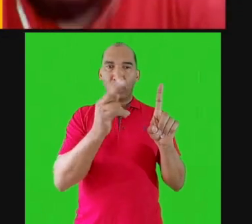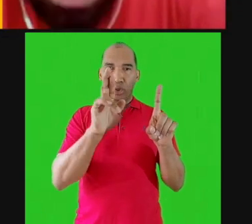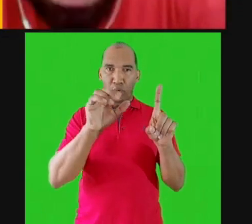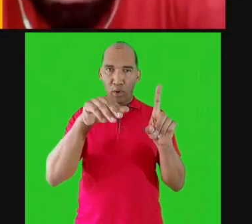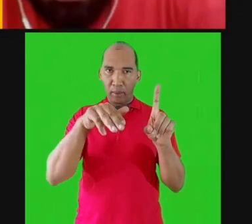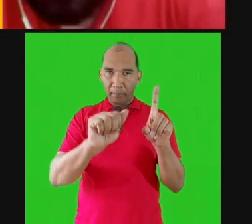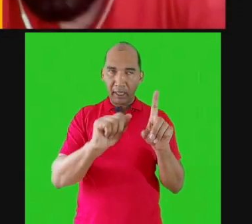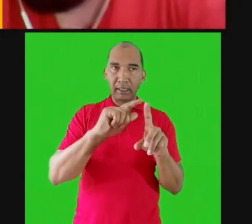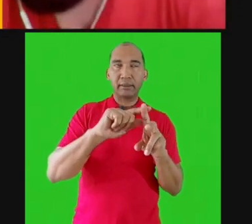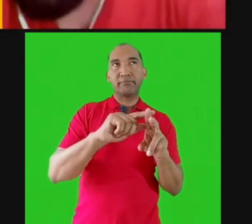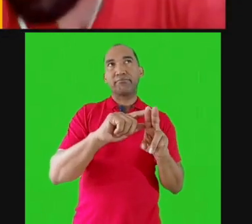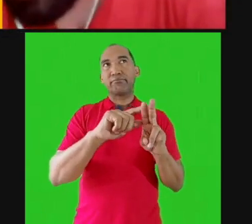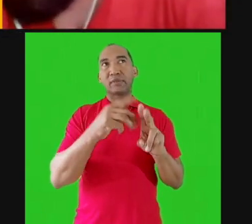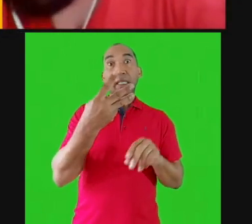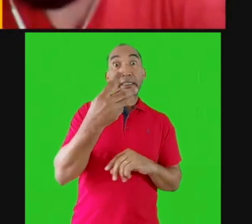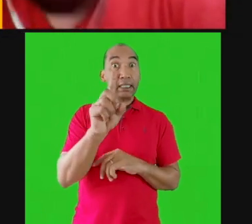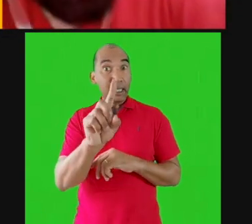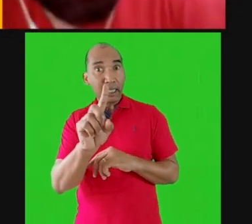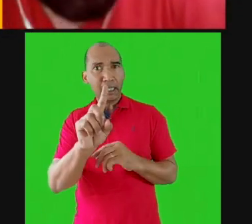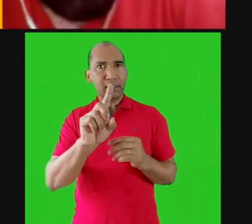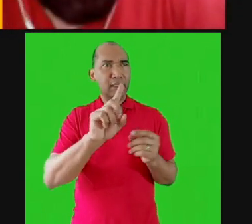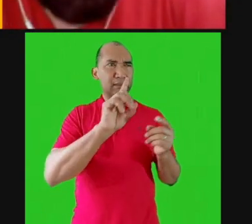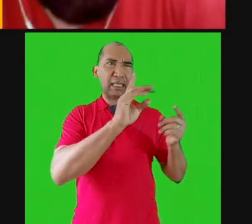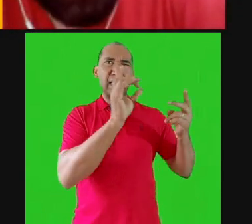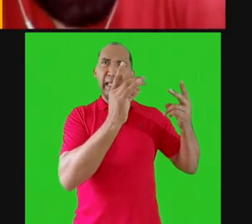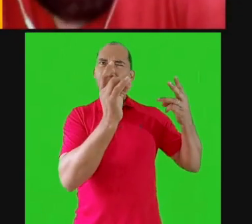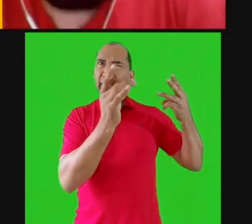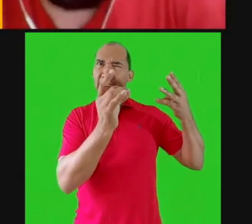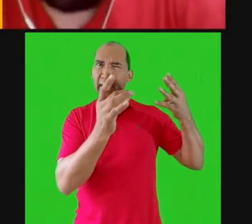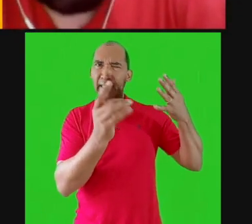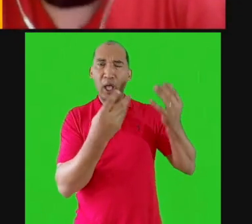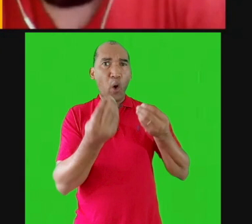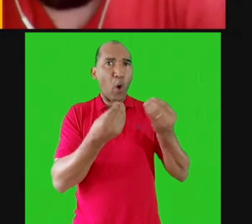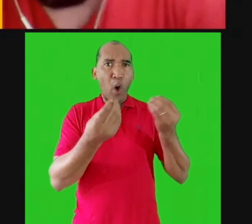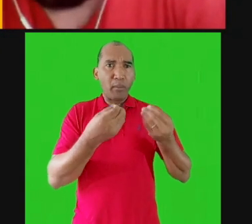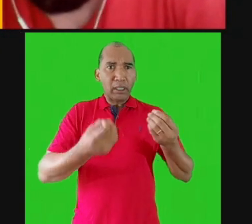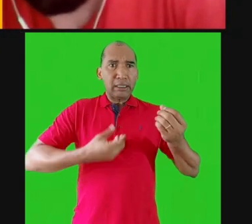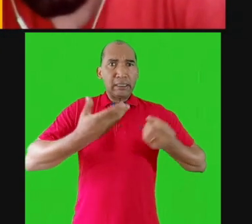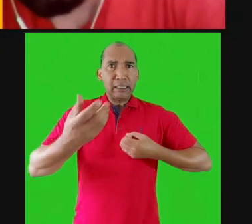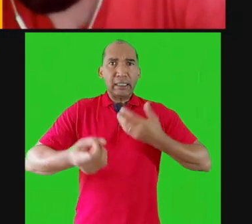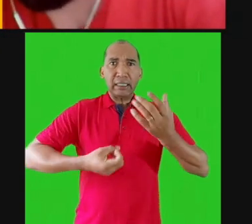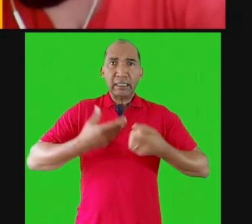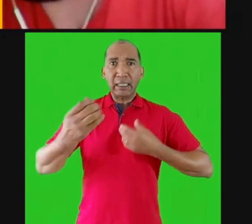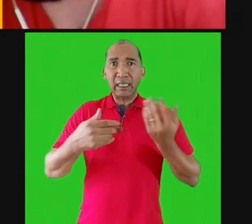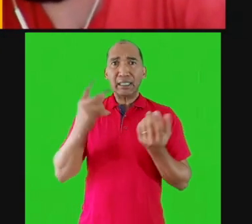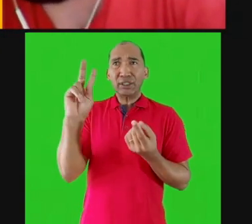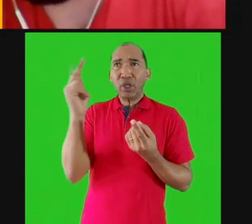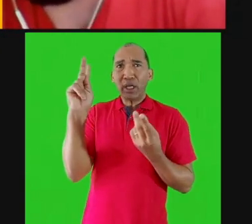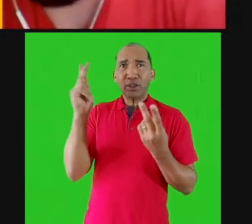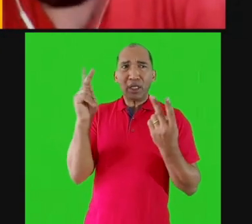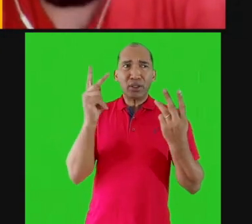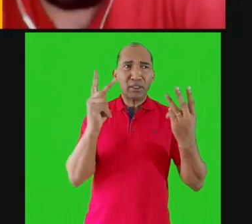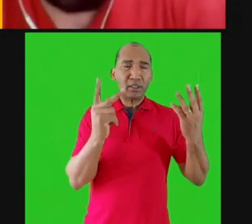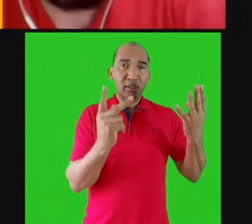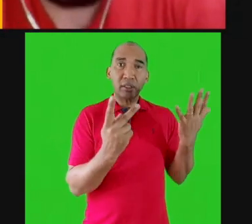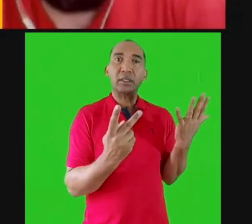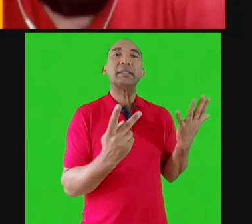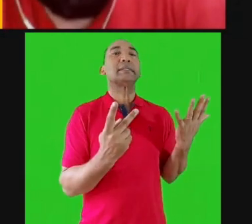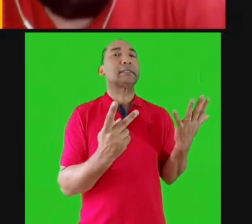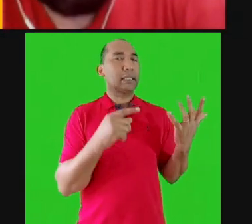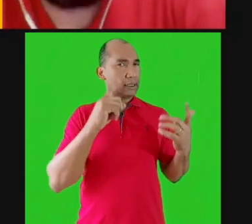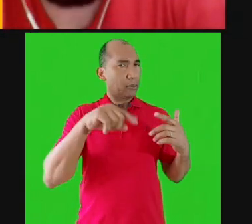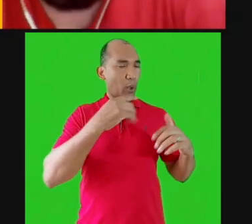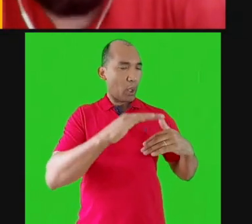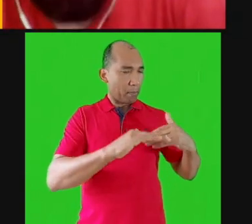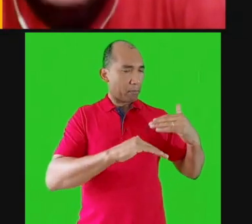em 3D, surgiu cinema experimental, surgiu videodança. Então, assim, a possibilidade de histórias que foram contadas foi o processo mais instigante de tudo isso,